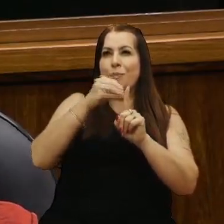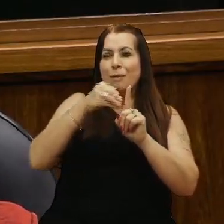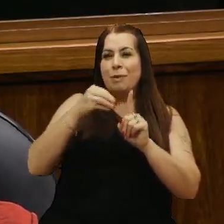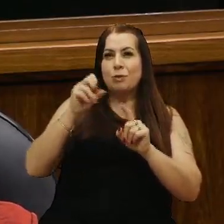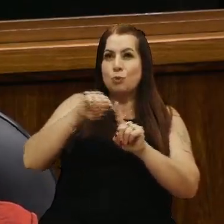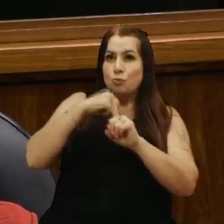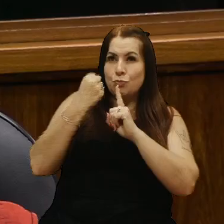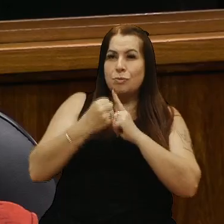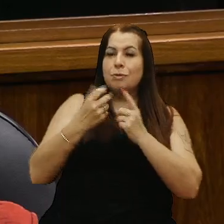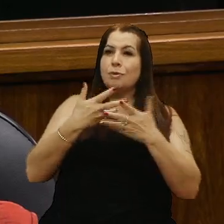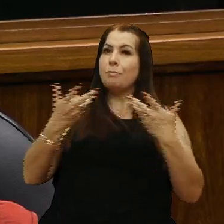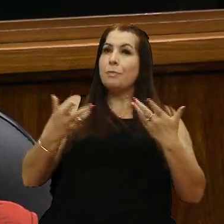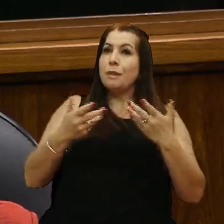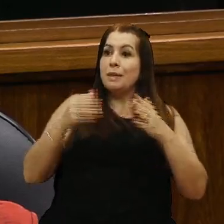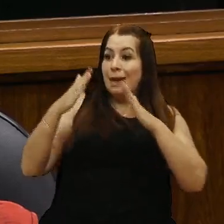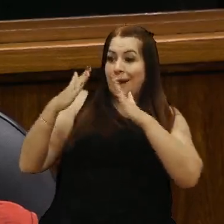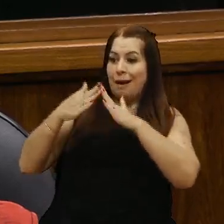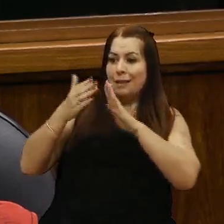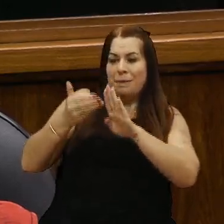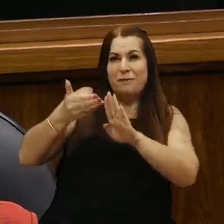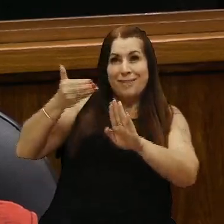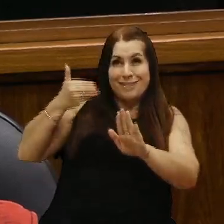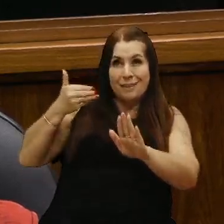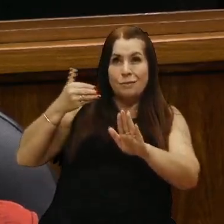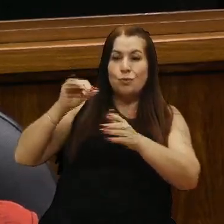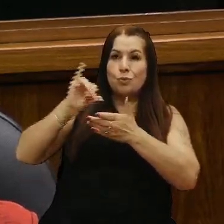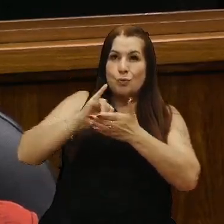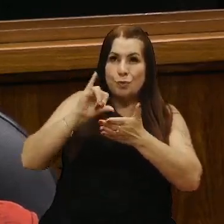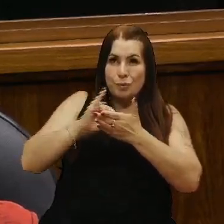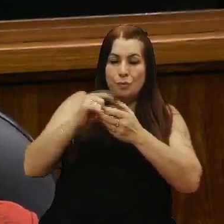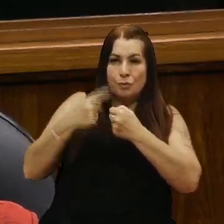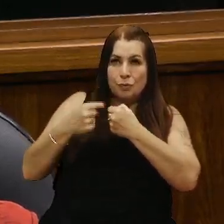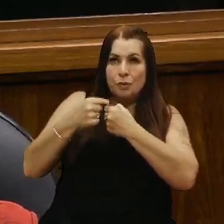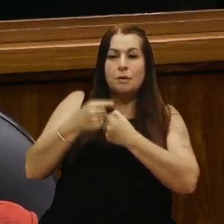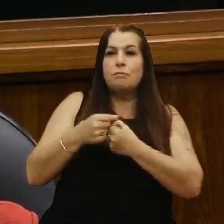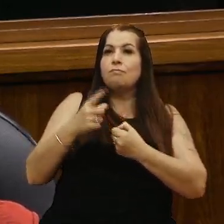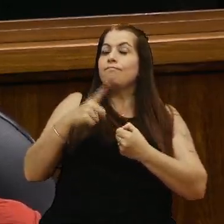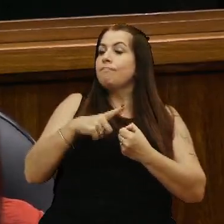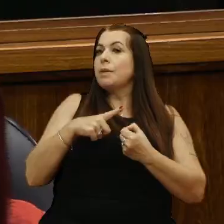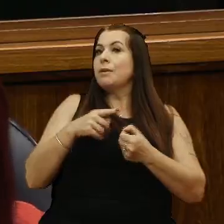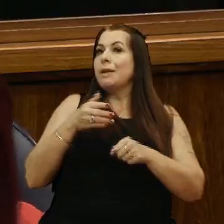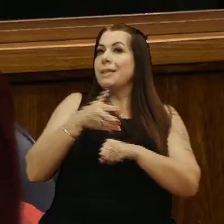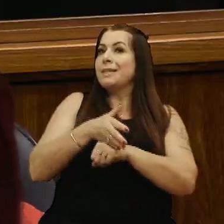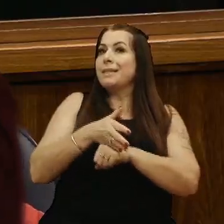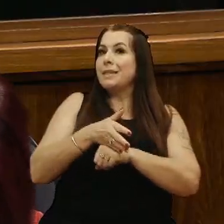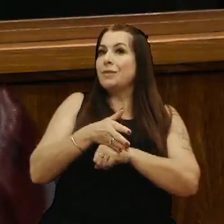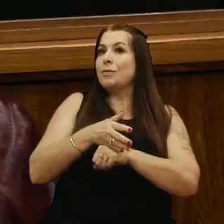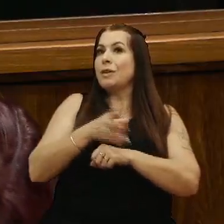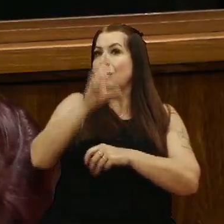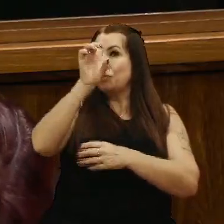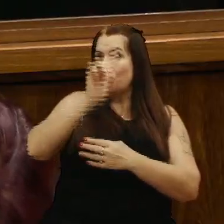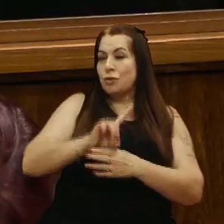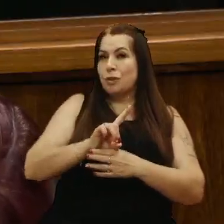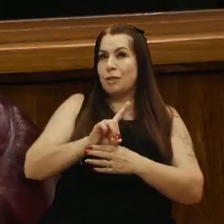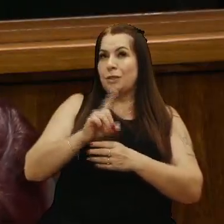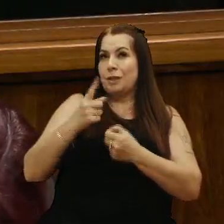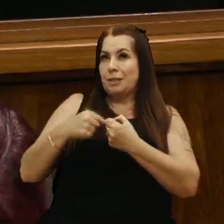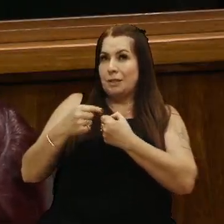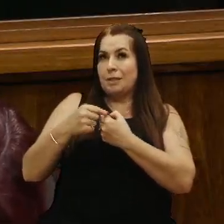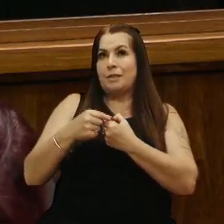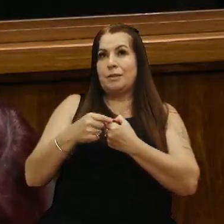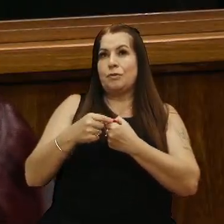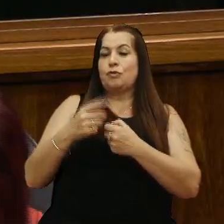social, que pessoas que moram mais afastadas do centro da cidade tenham acesso e direito à cidade,